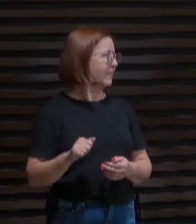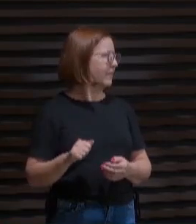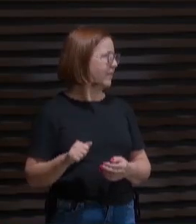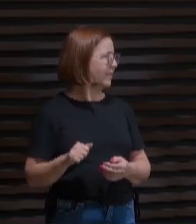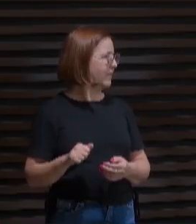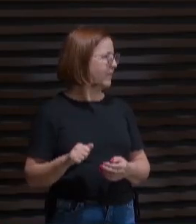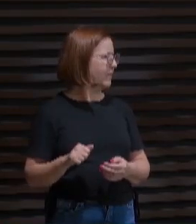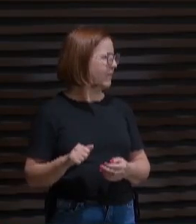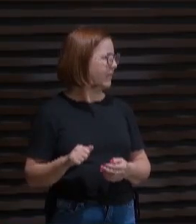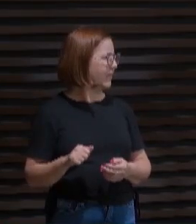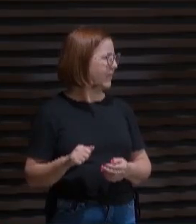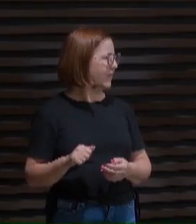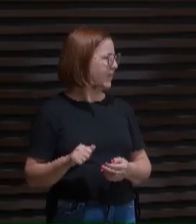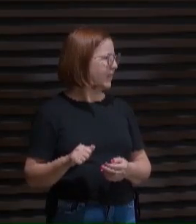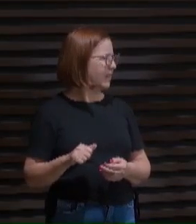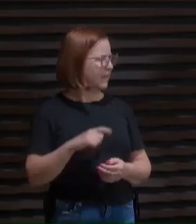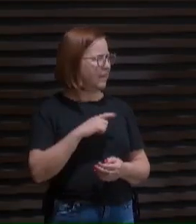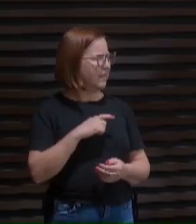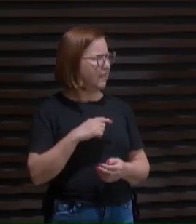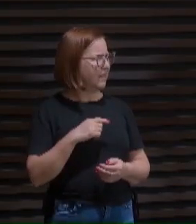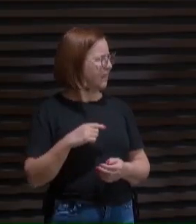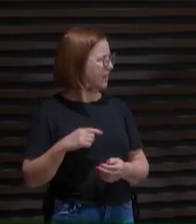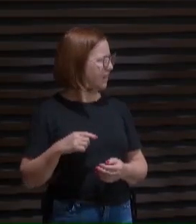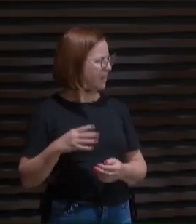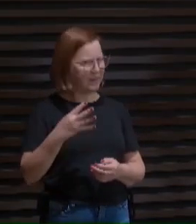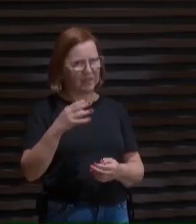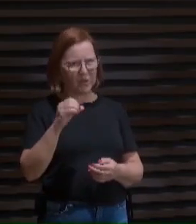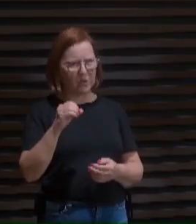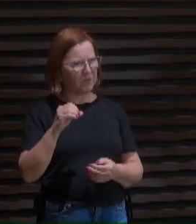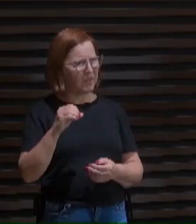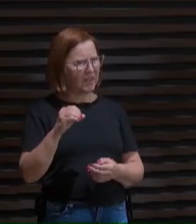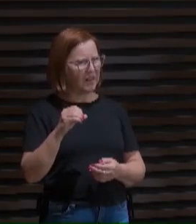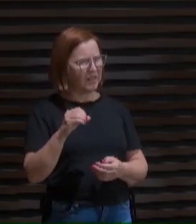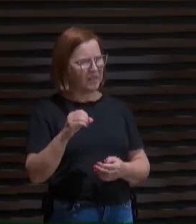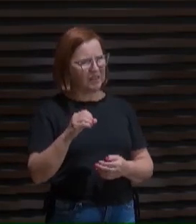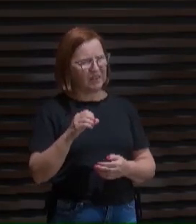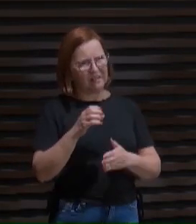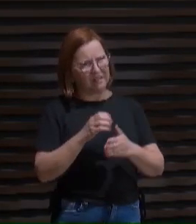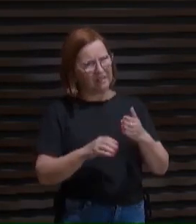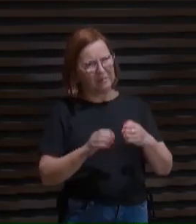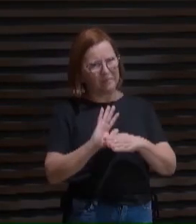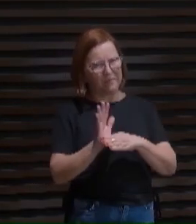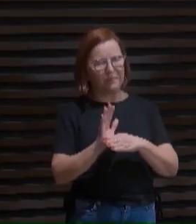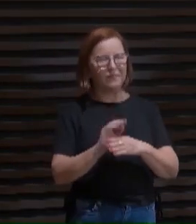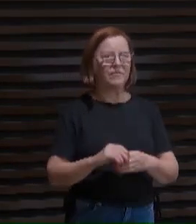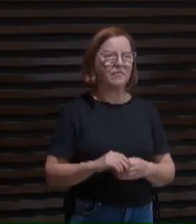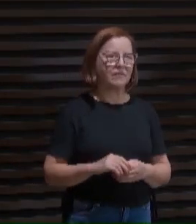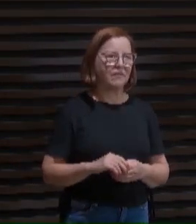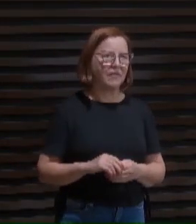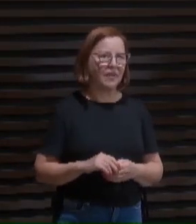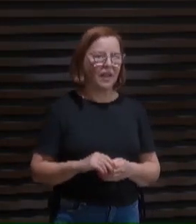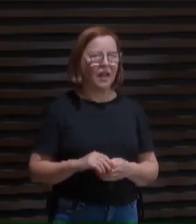40 temporadas. Você fica horas e horas e aí não tem tempo para a